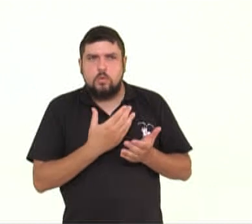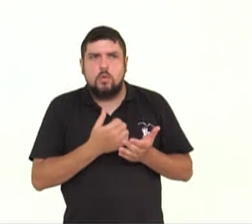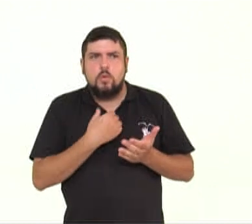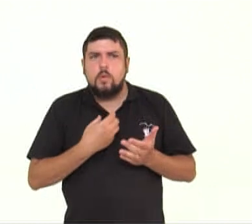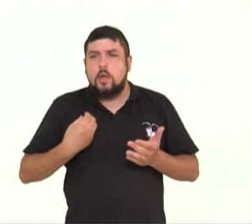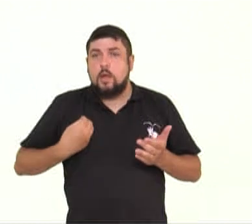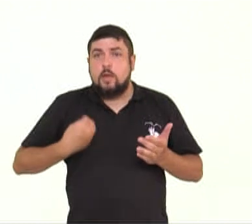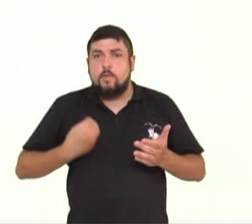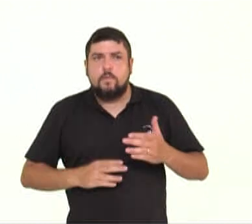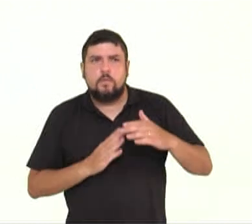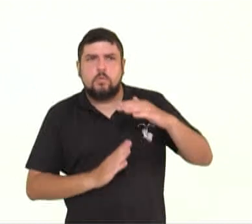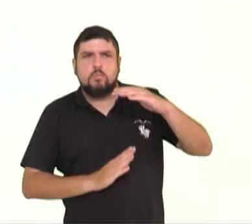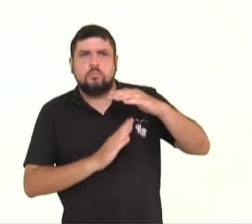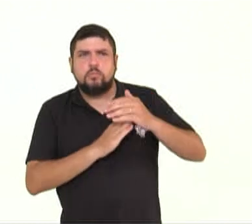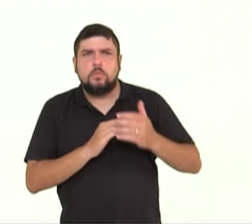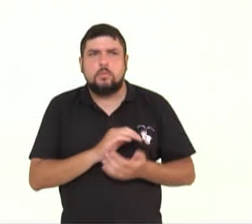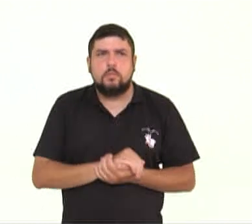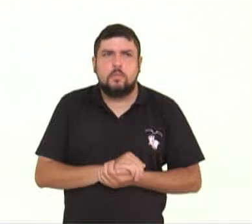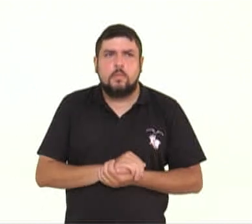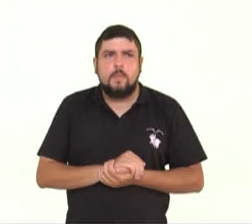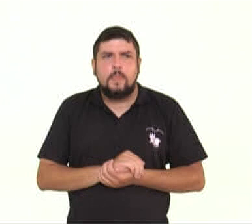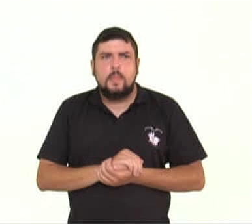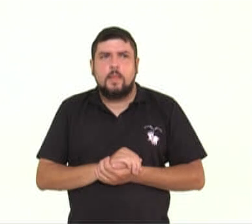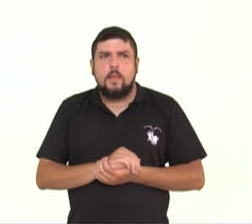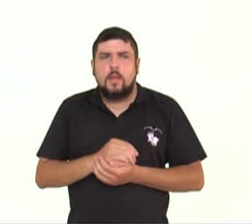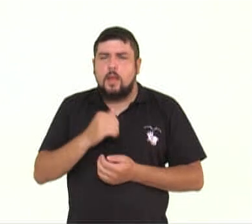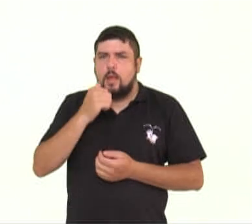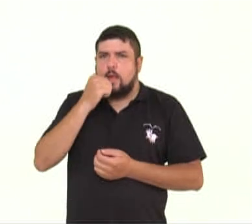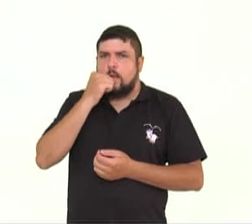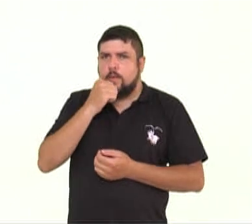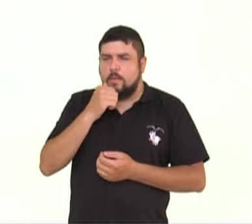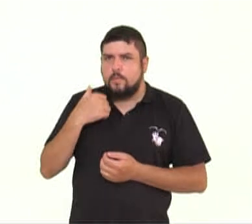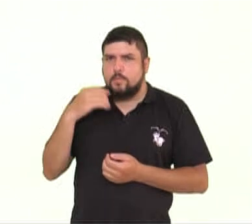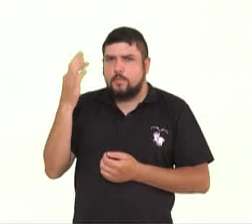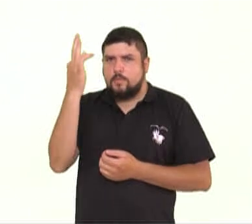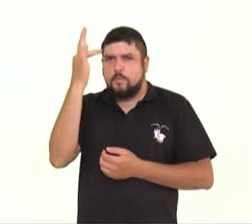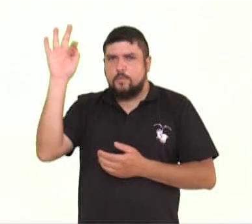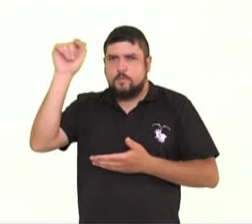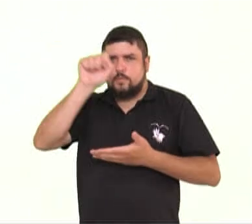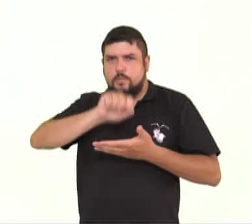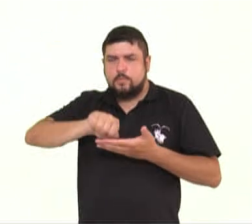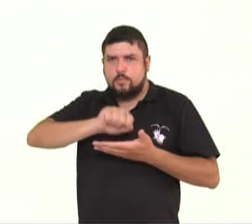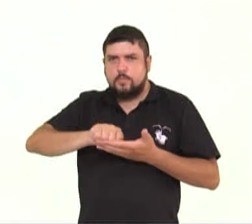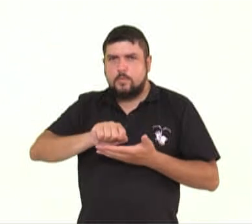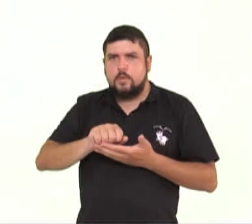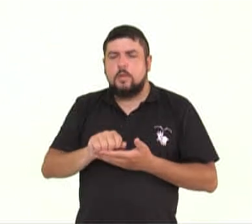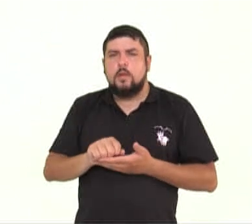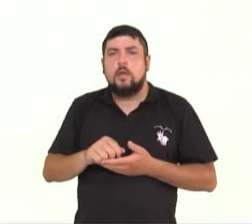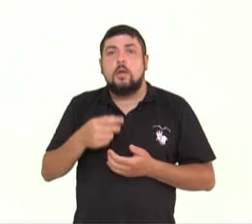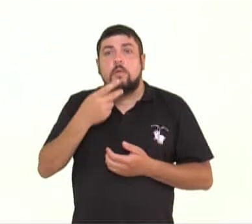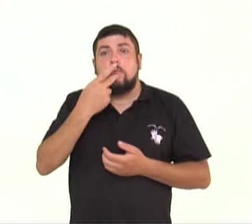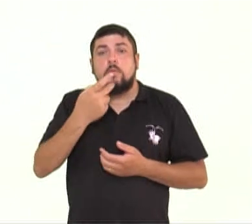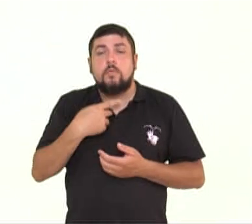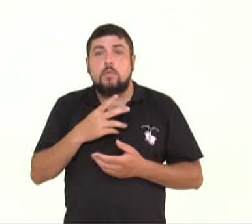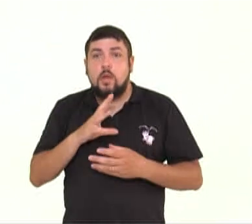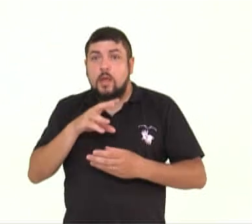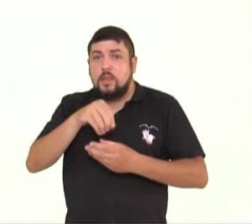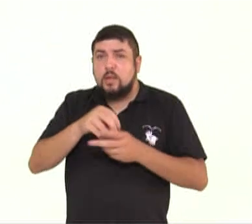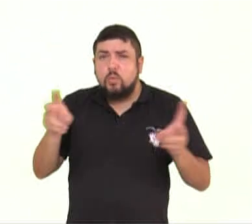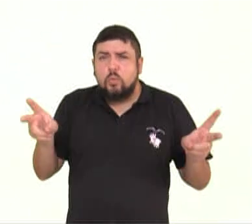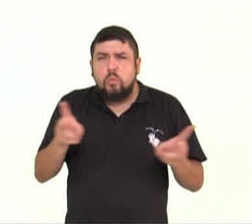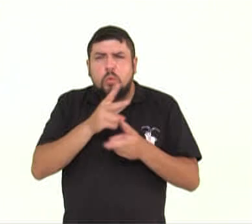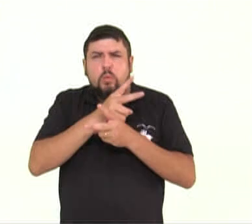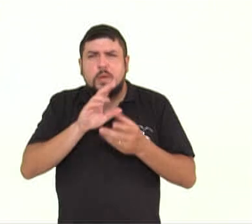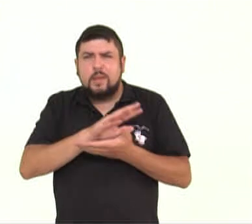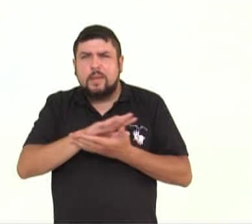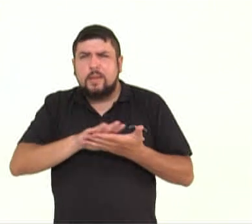escritora francesa Frances Ashcroft afirma que em um local sem ventos, uma pessoa